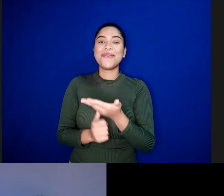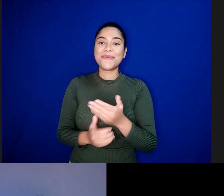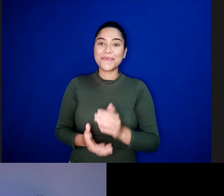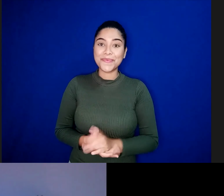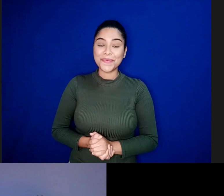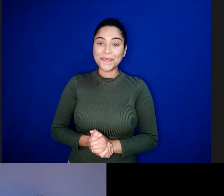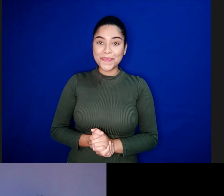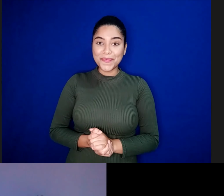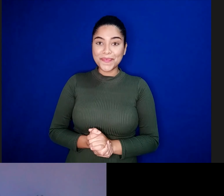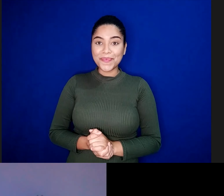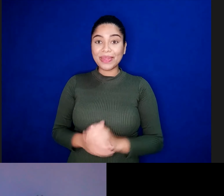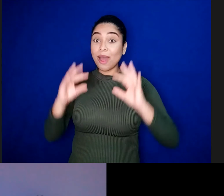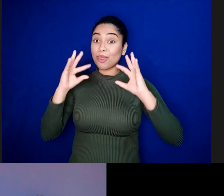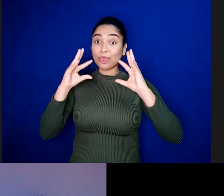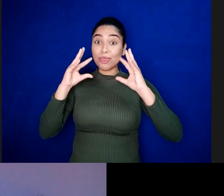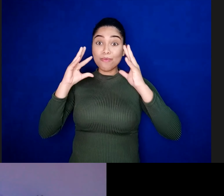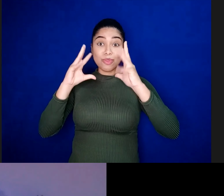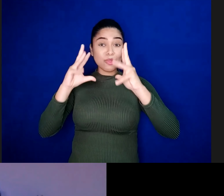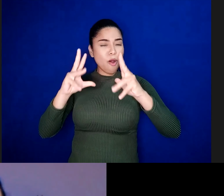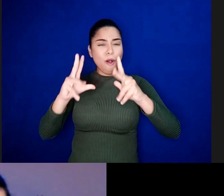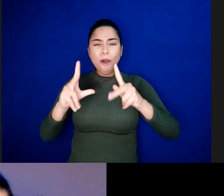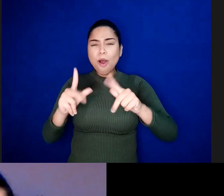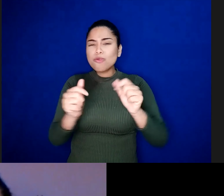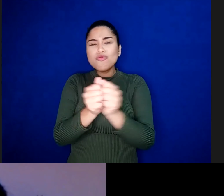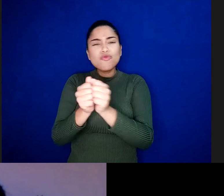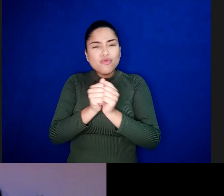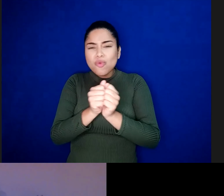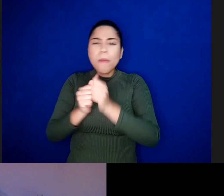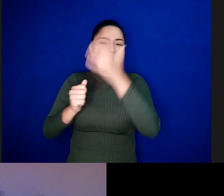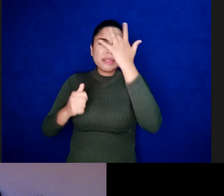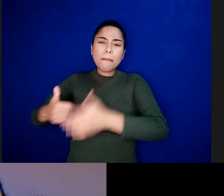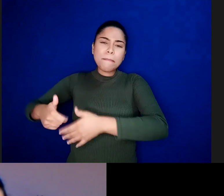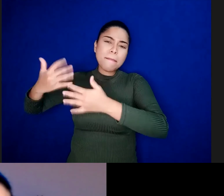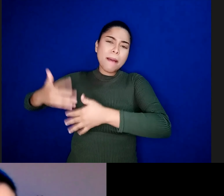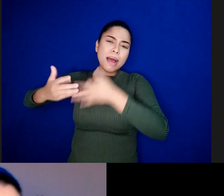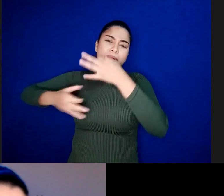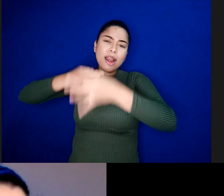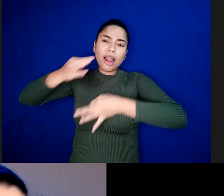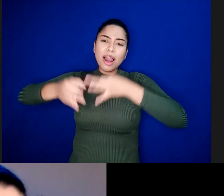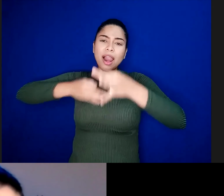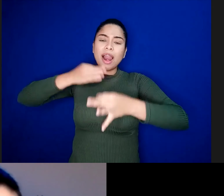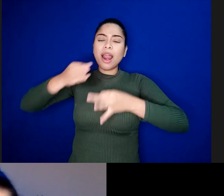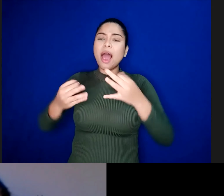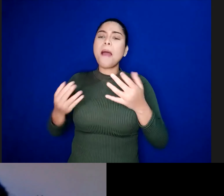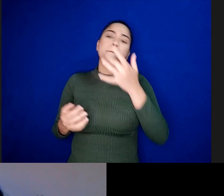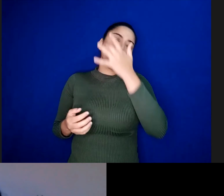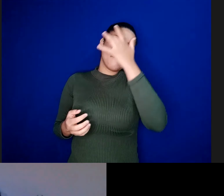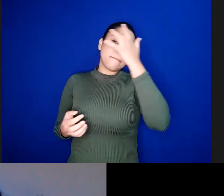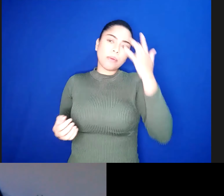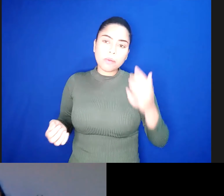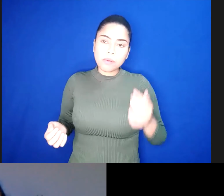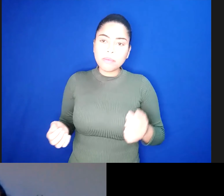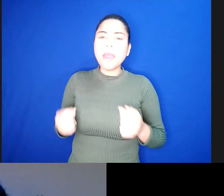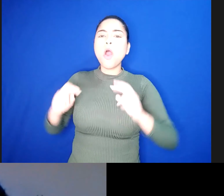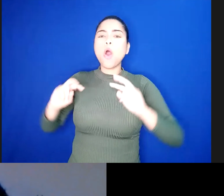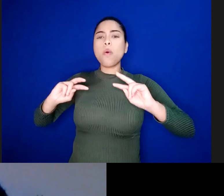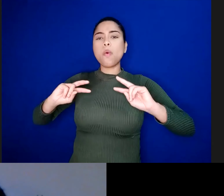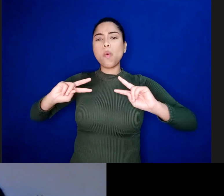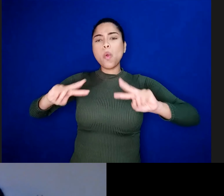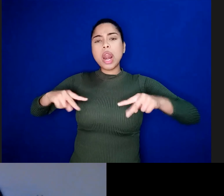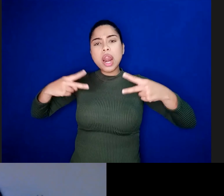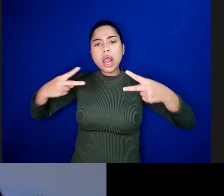ter todas as pessoas aqui envolvidas mandando as perguntas os comentários tem muita gente colocou links né